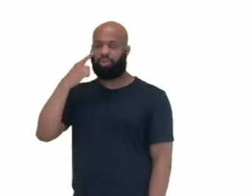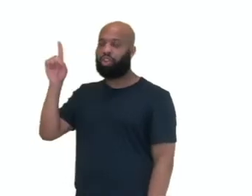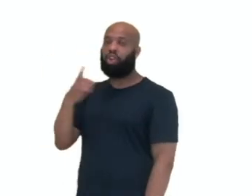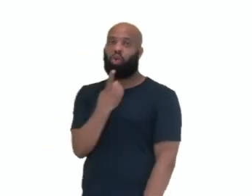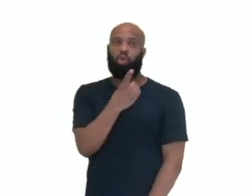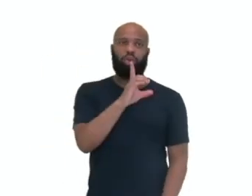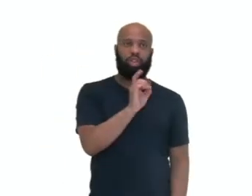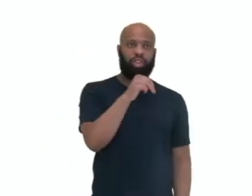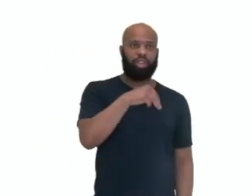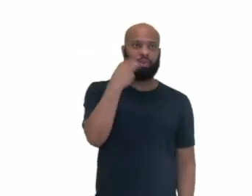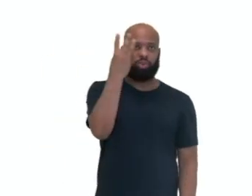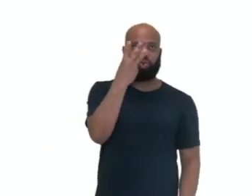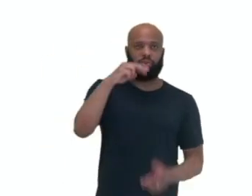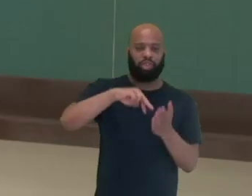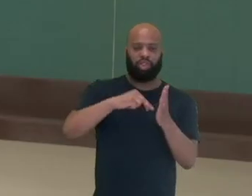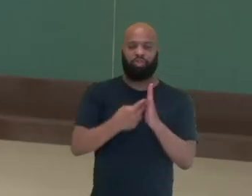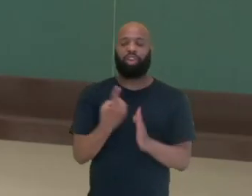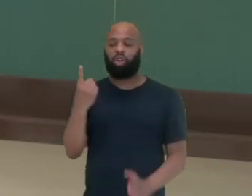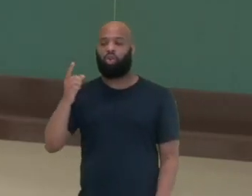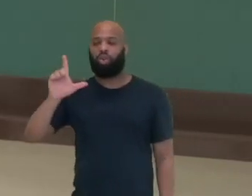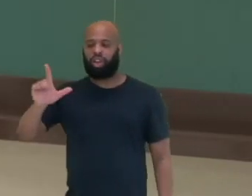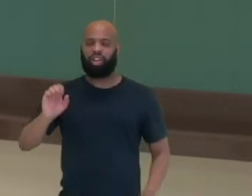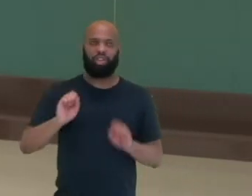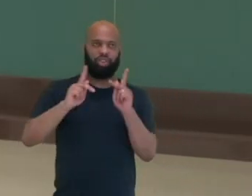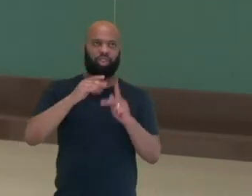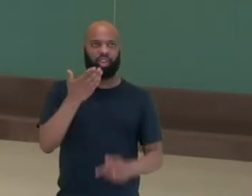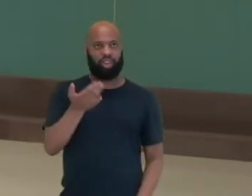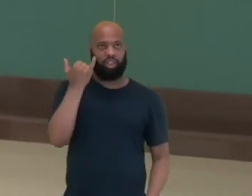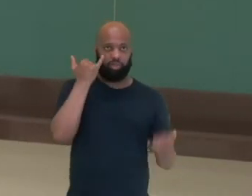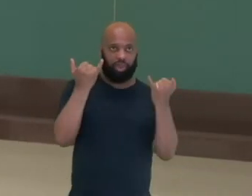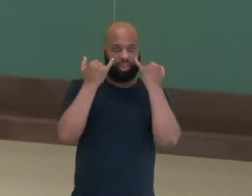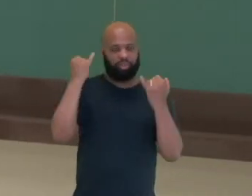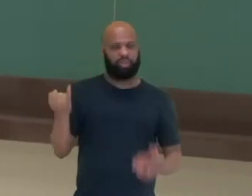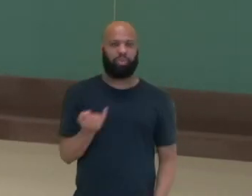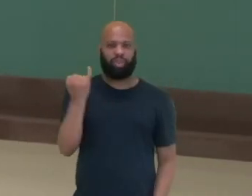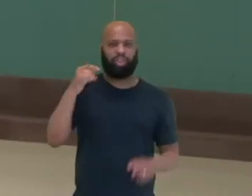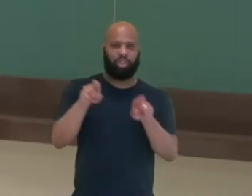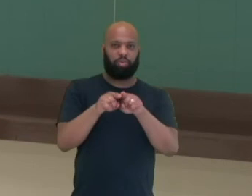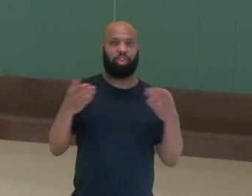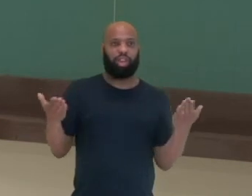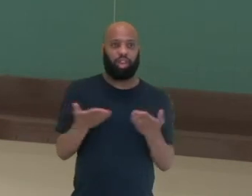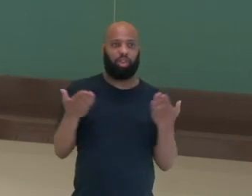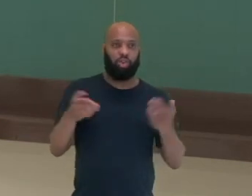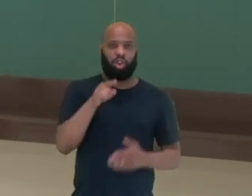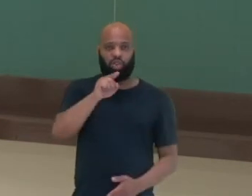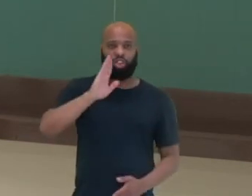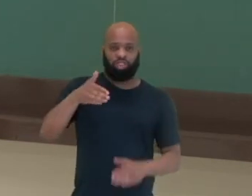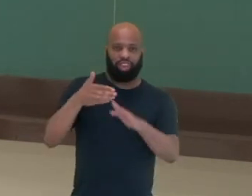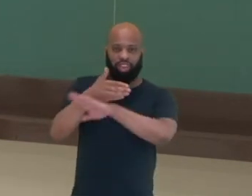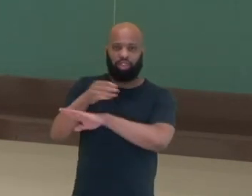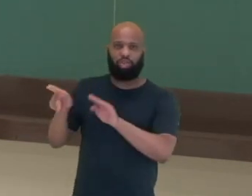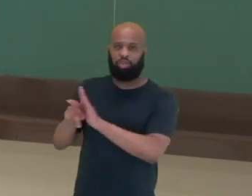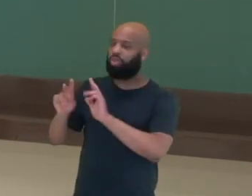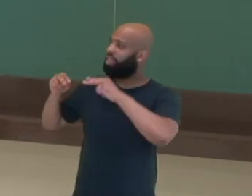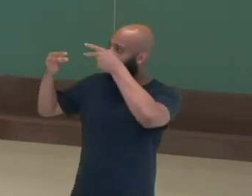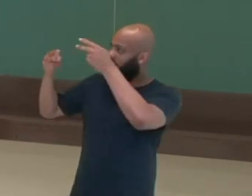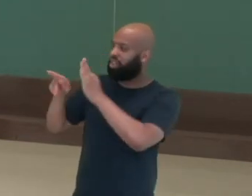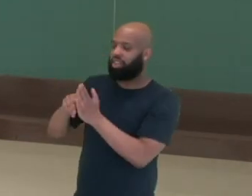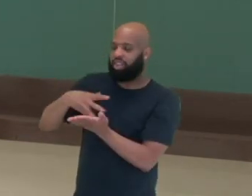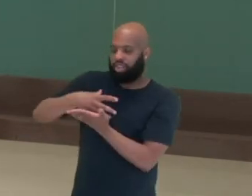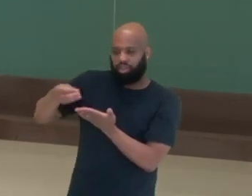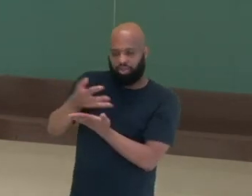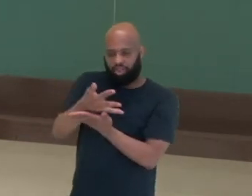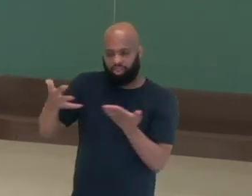decímetro cúbico é igual a 1 litro. Essa informação aí é bem importante, tá? E você, já acessou a plataforma do Matific?